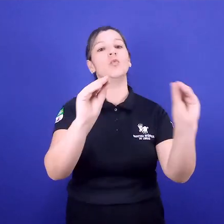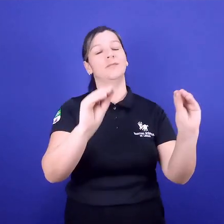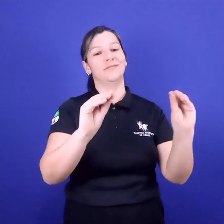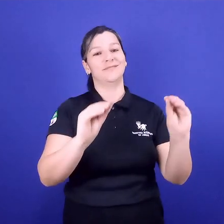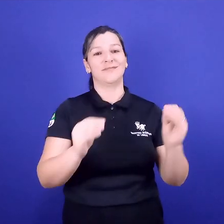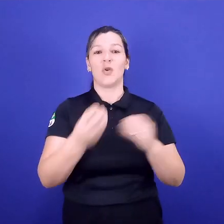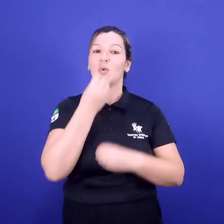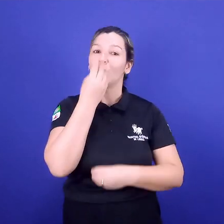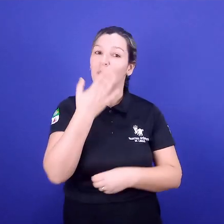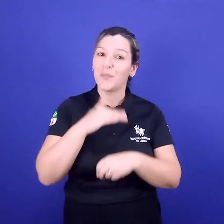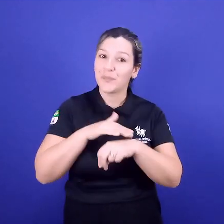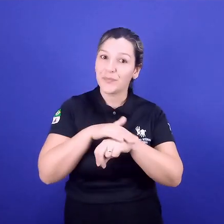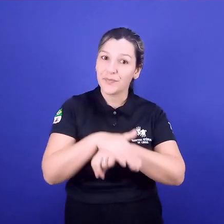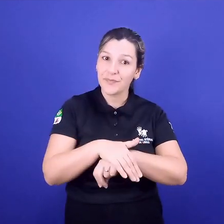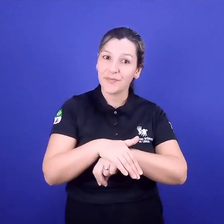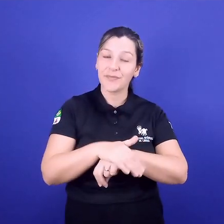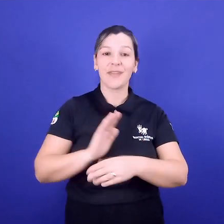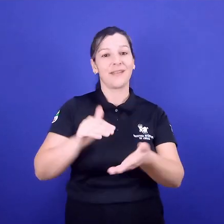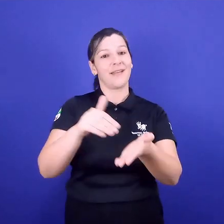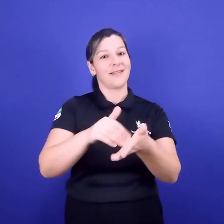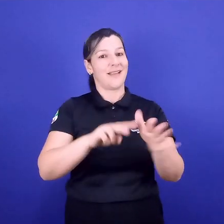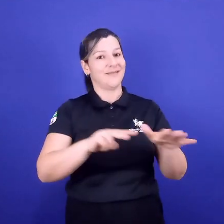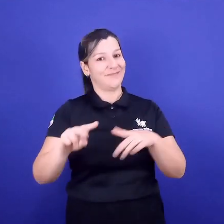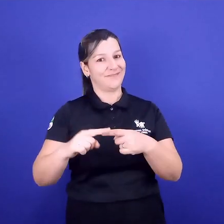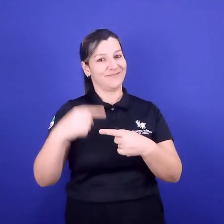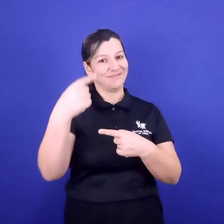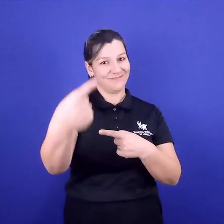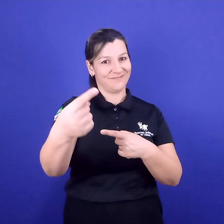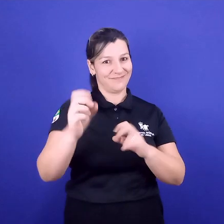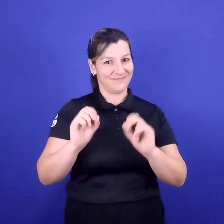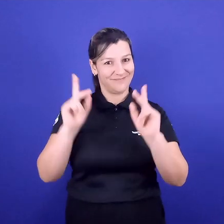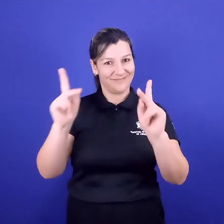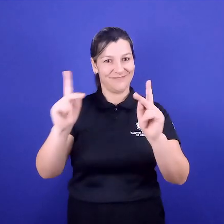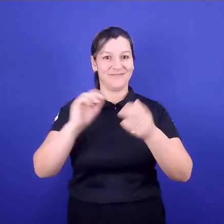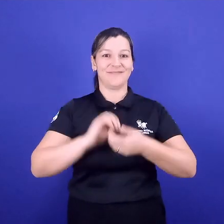Mais uma vez, um grande beijo para todos, muito boa noite e até semana que vem.